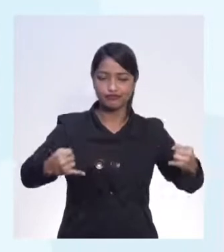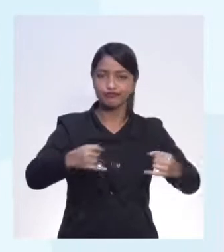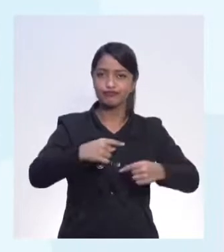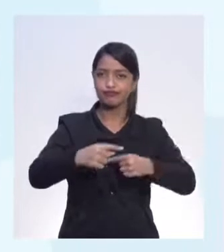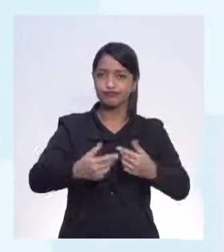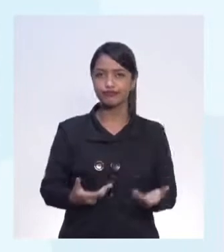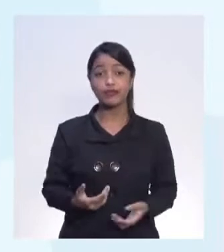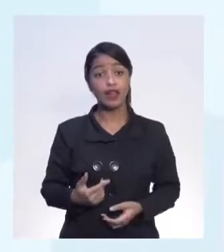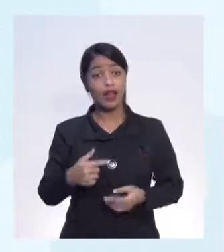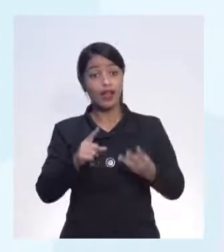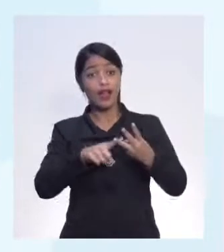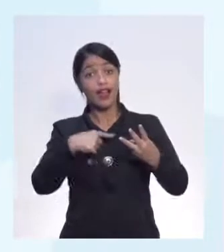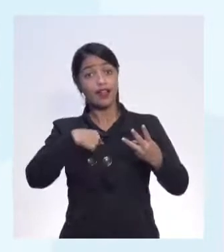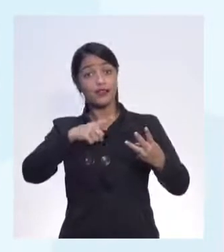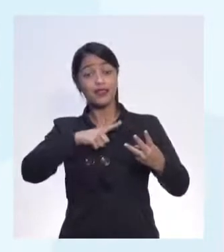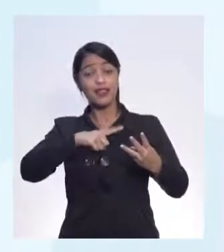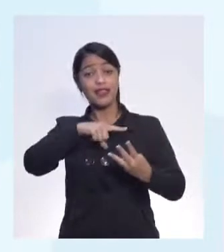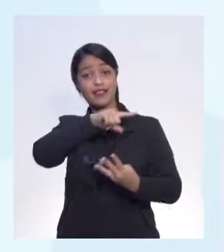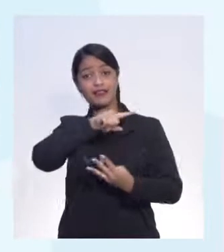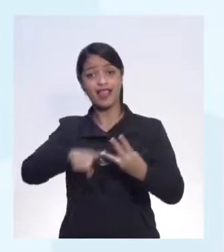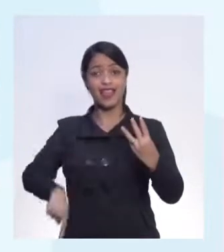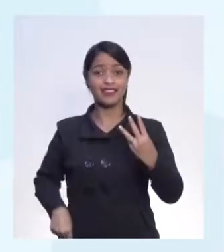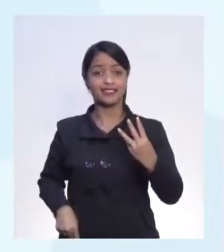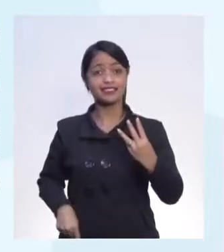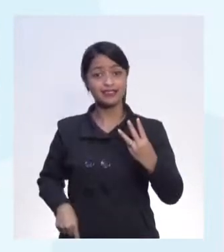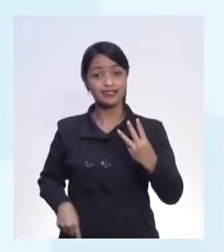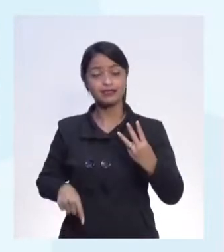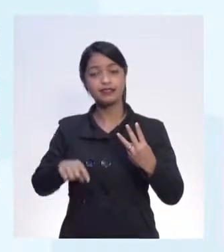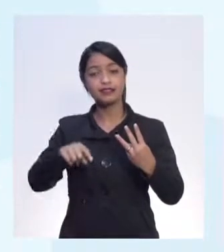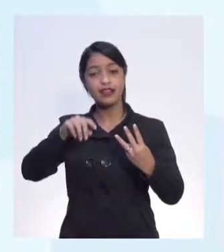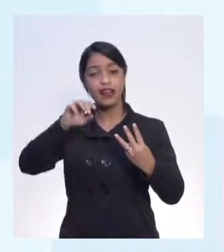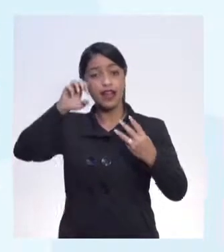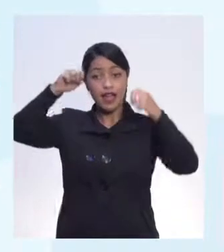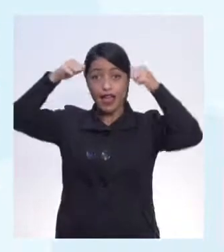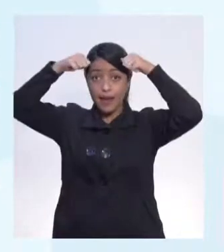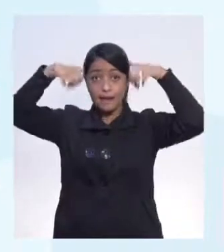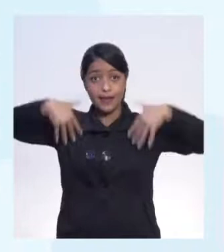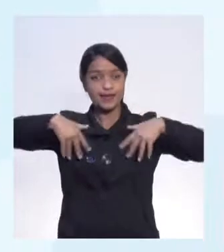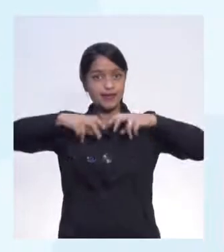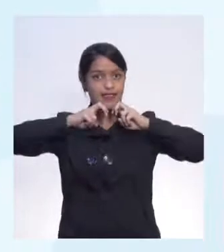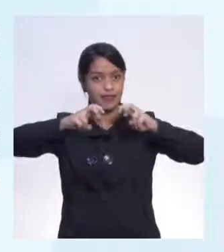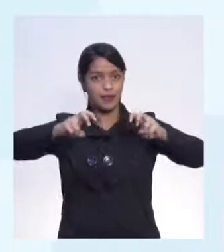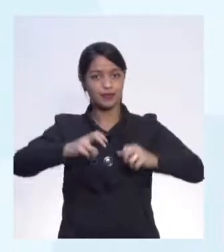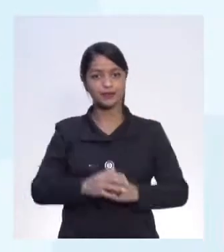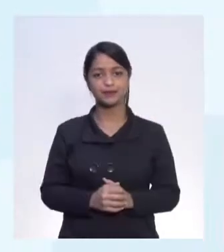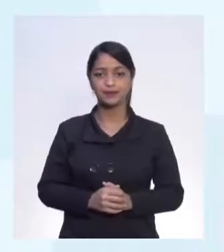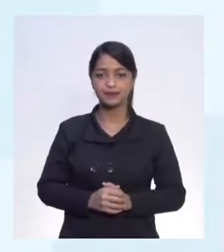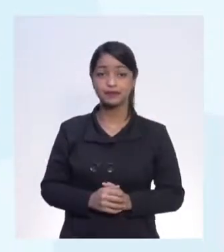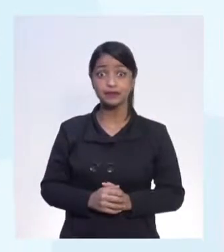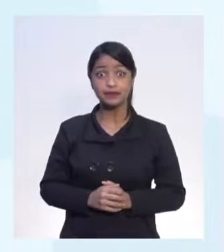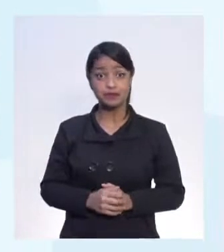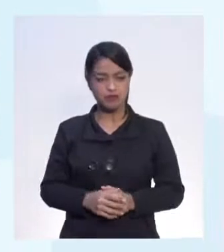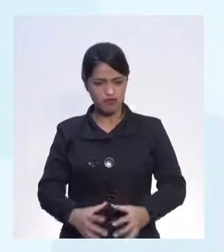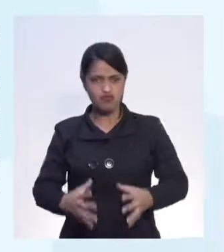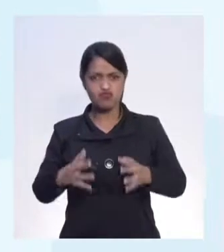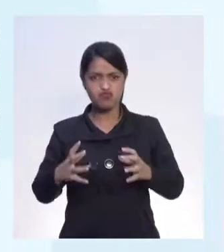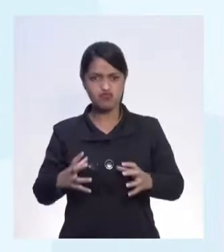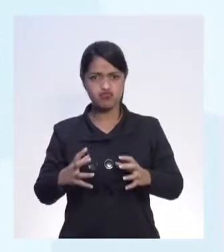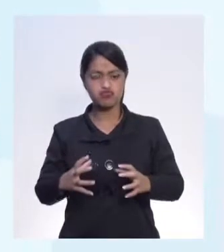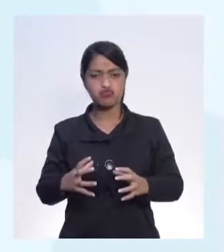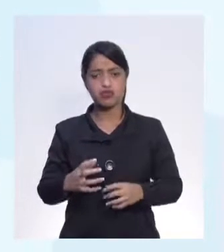eu trouxe 3! Gritou Emília triunfalmente. E dos grandes,